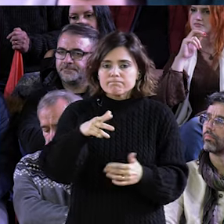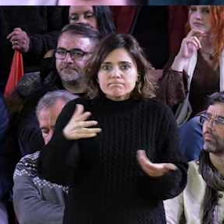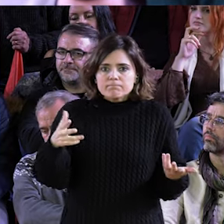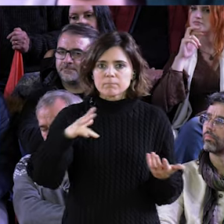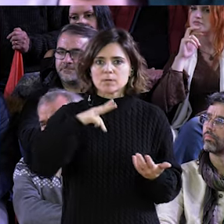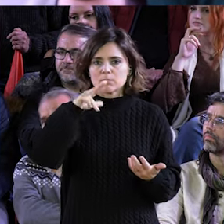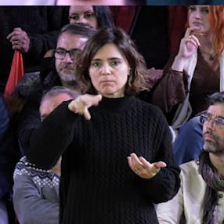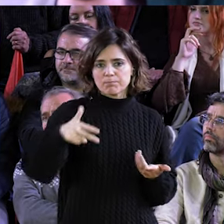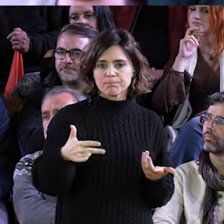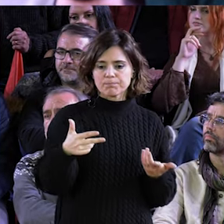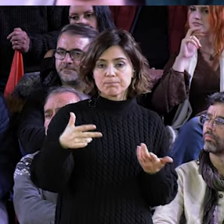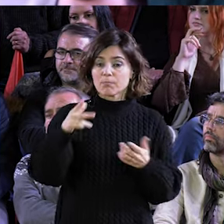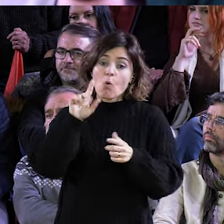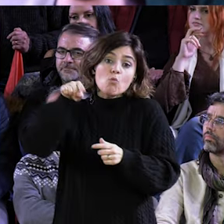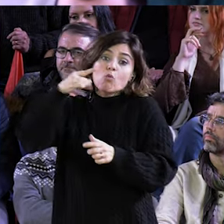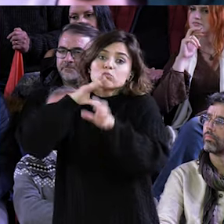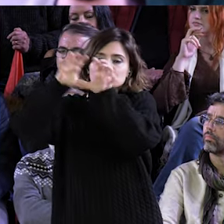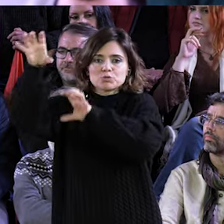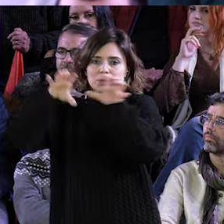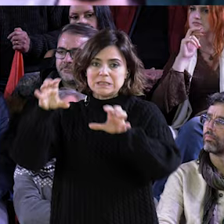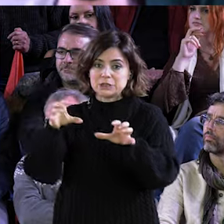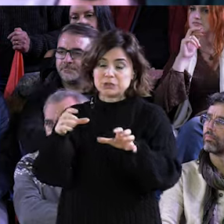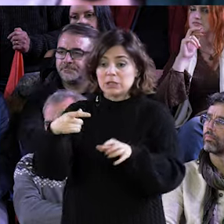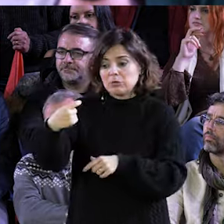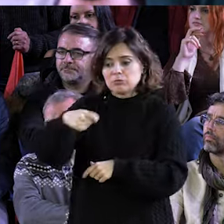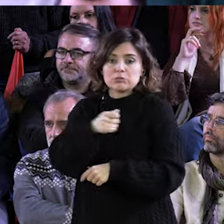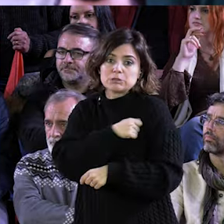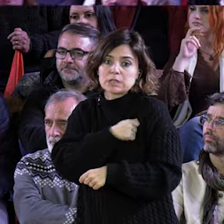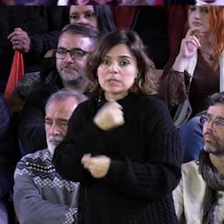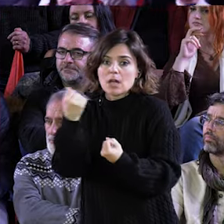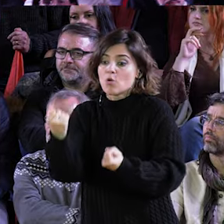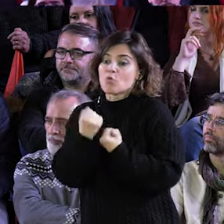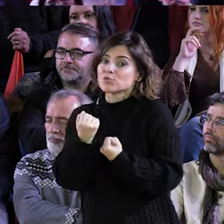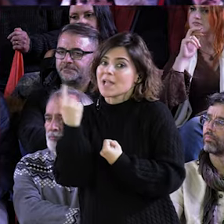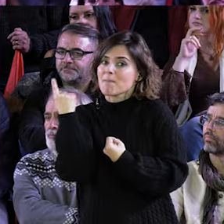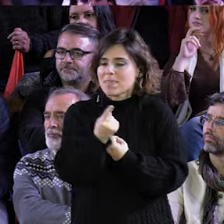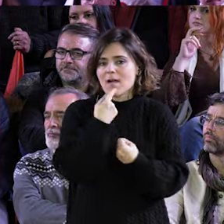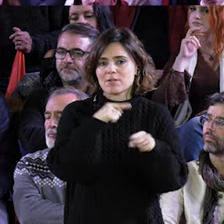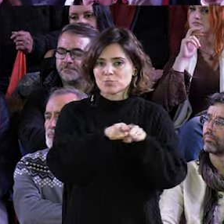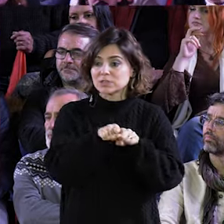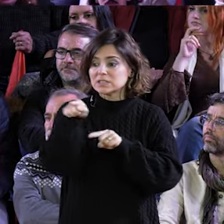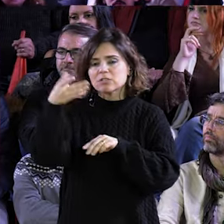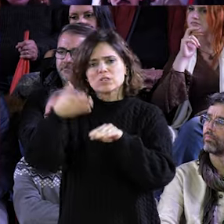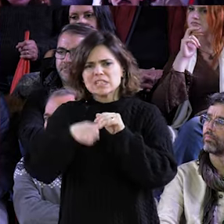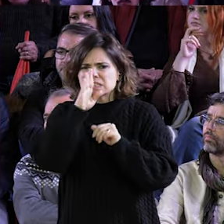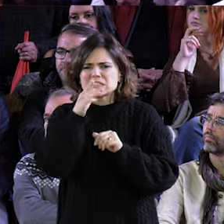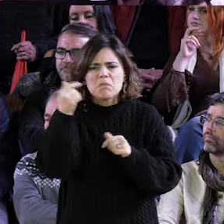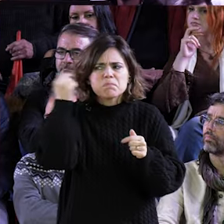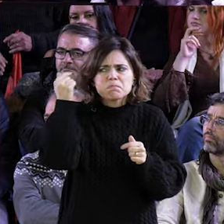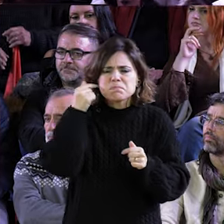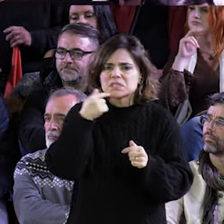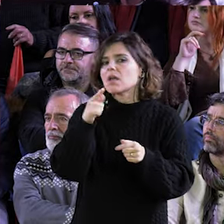mandar na política como por cá, isso acontece. Se vos vierem dizer que na União Europeia não se